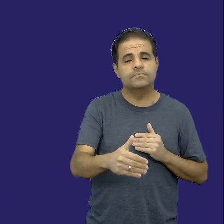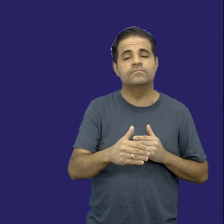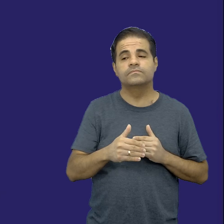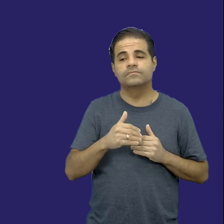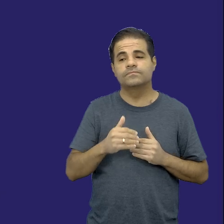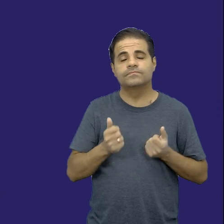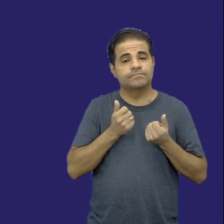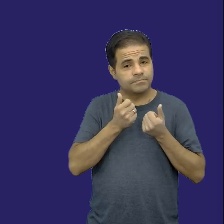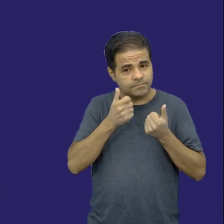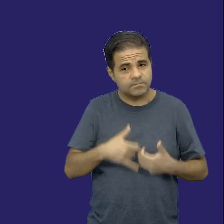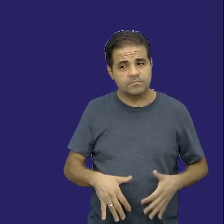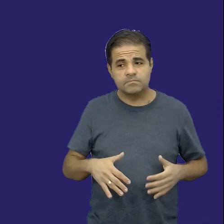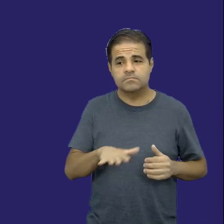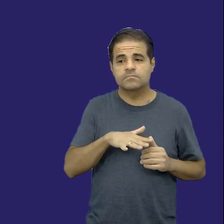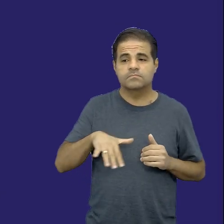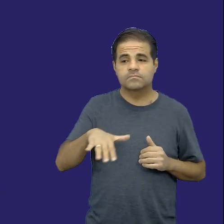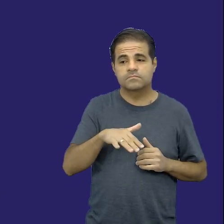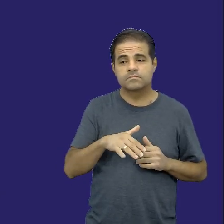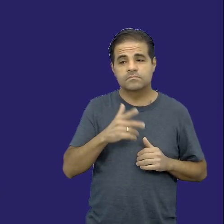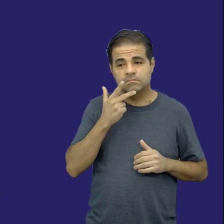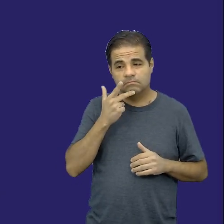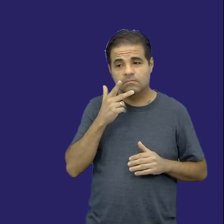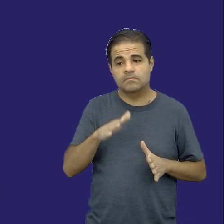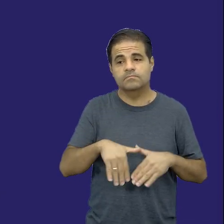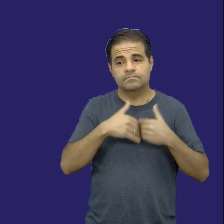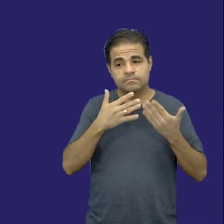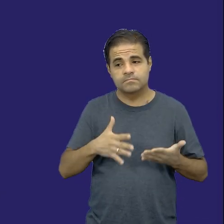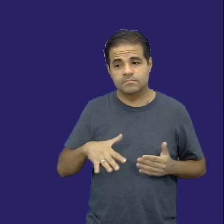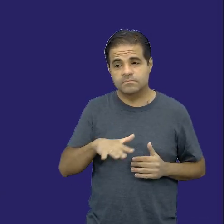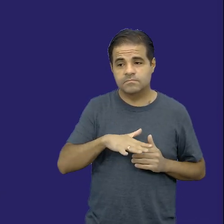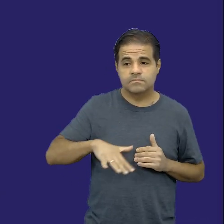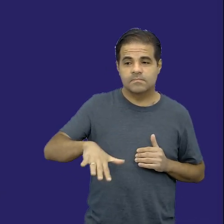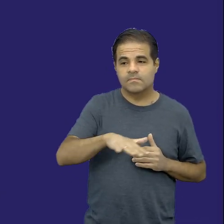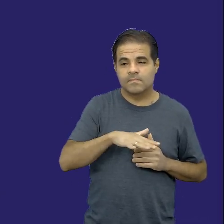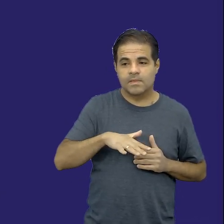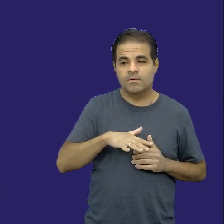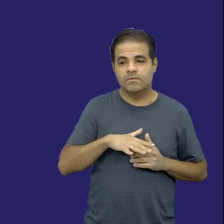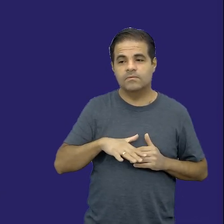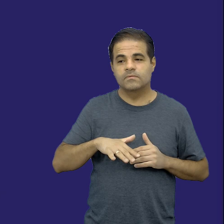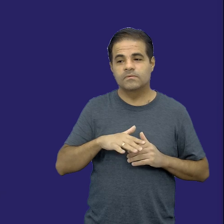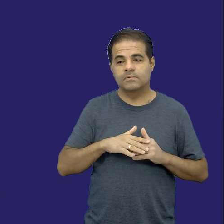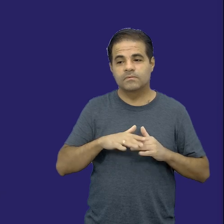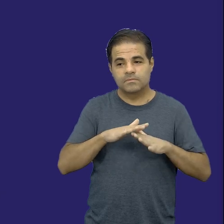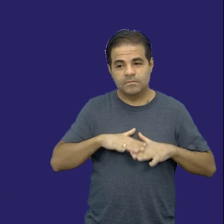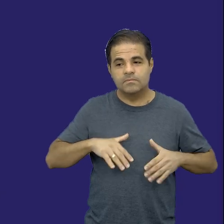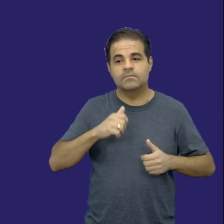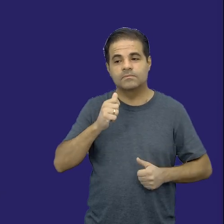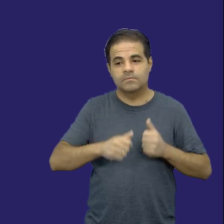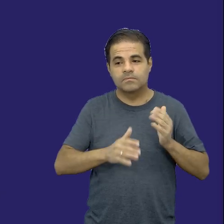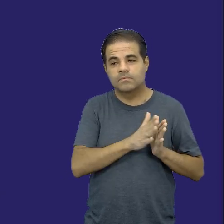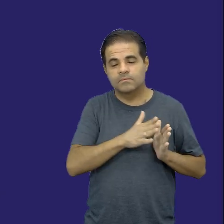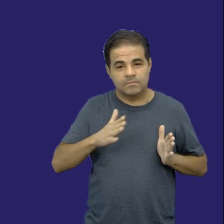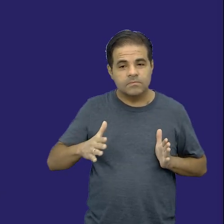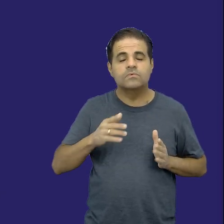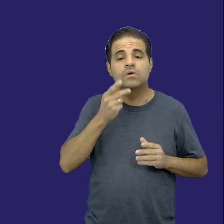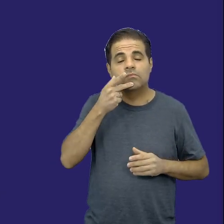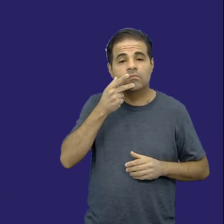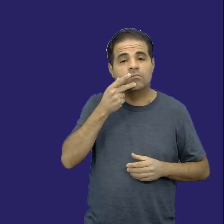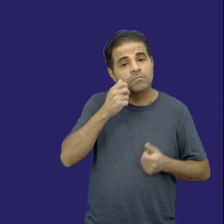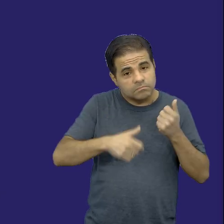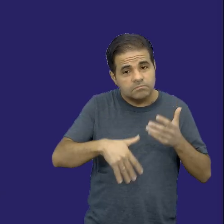pôde assistir na data estipulada, né, entre aspas, data correta, mas que ele possa,